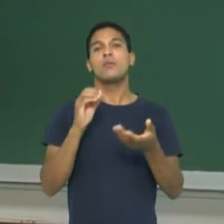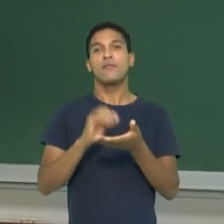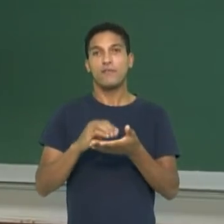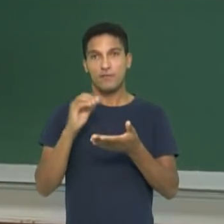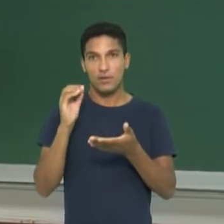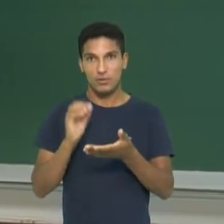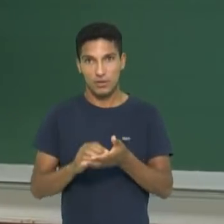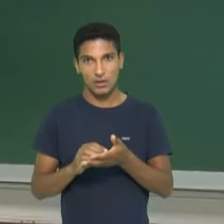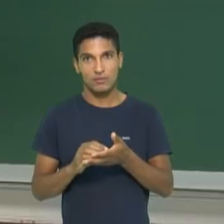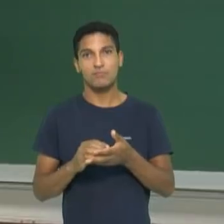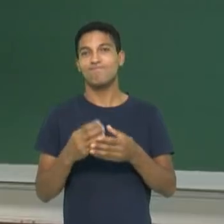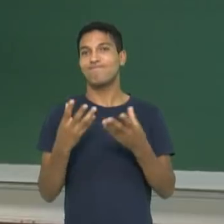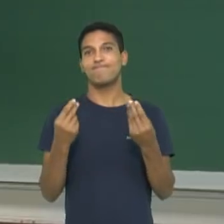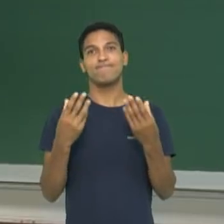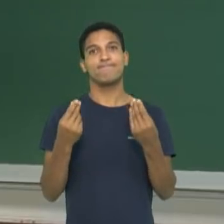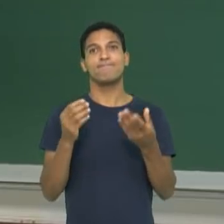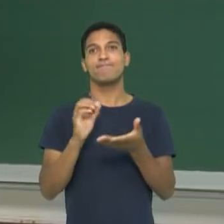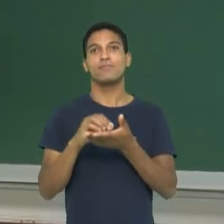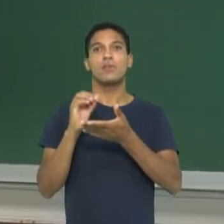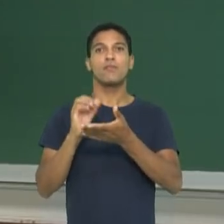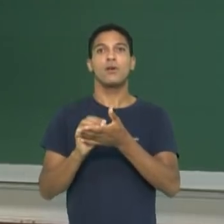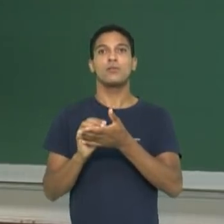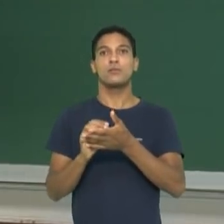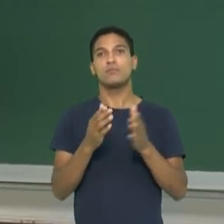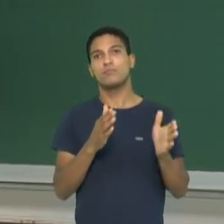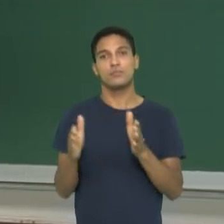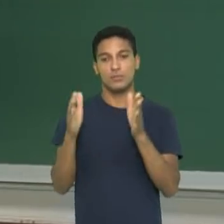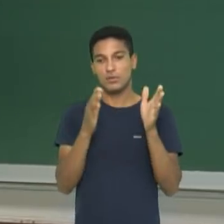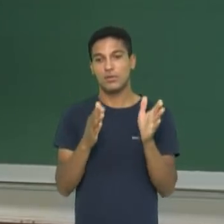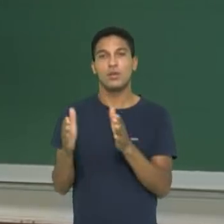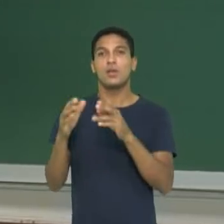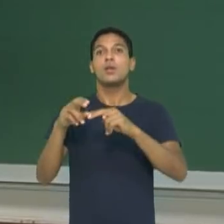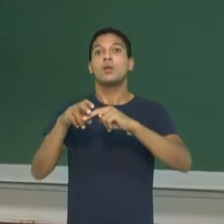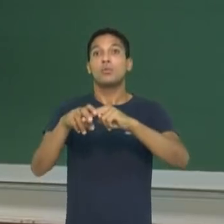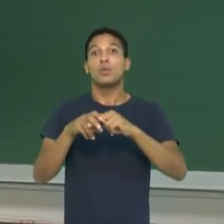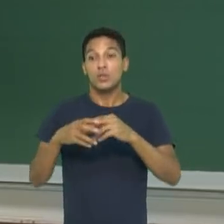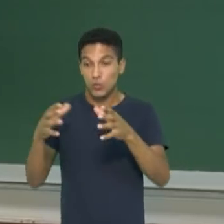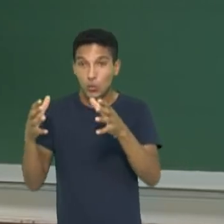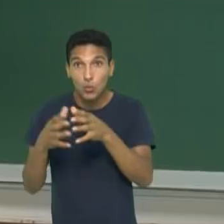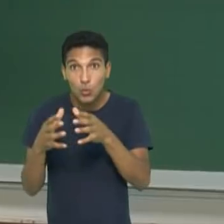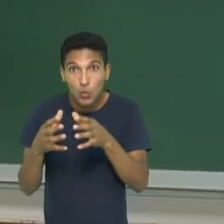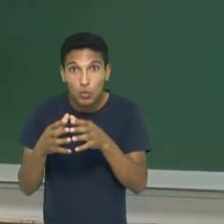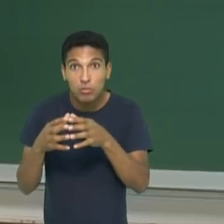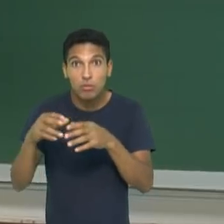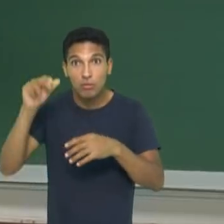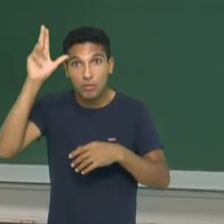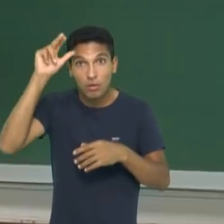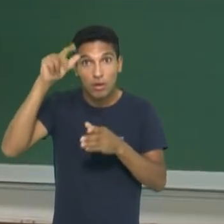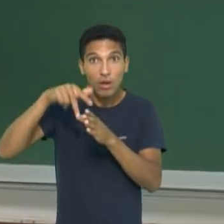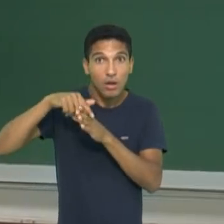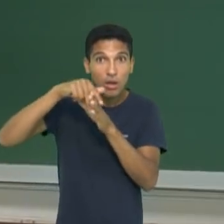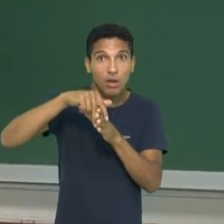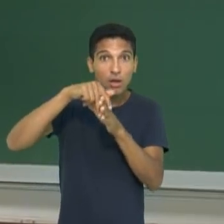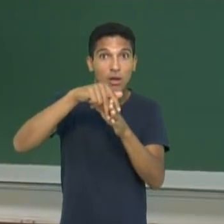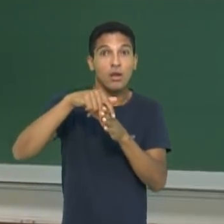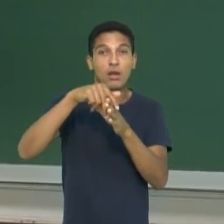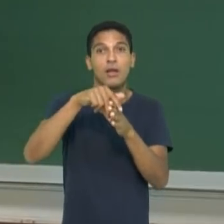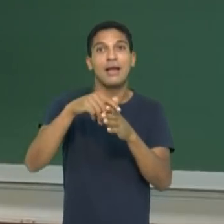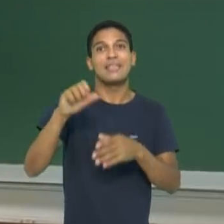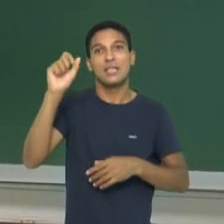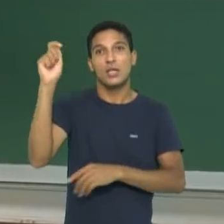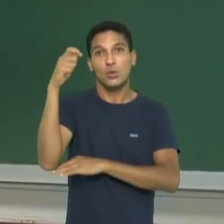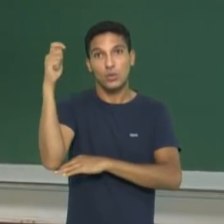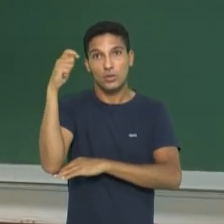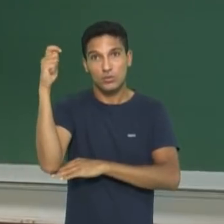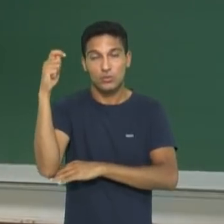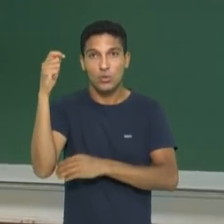do Sudeste e do Nordeste, os tropeiros vendiam esses alimentos e levavam aqui do Sul, lá do Rio Grande do